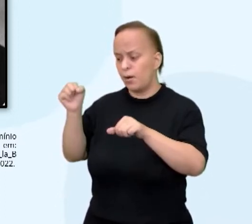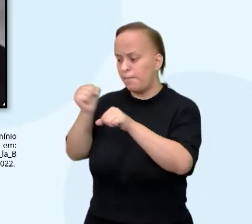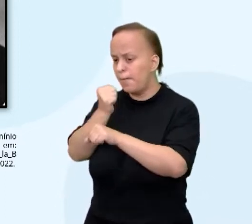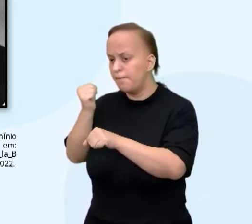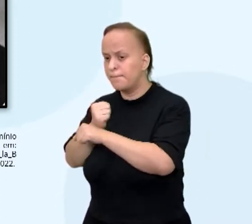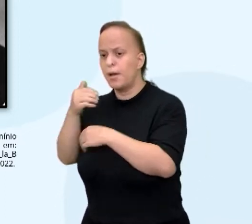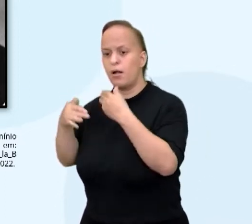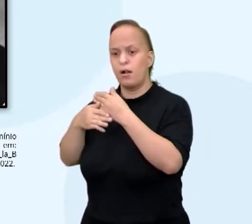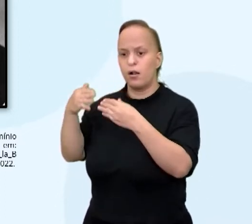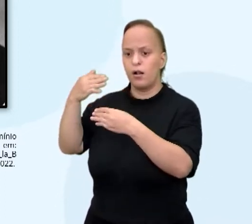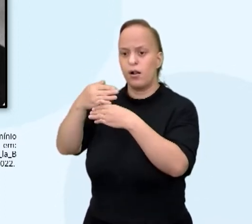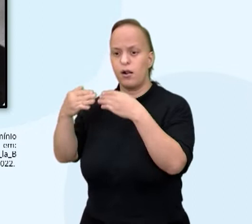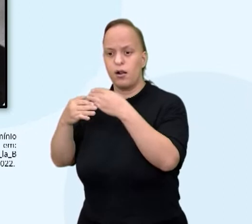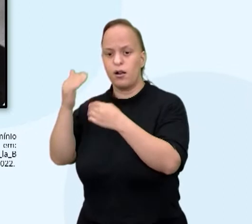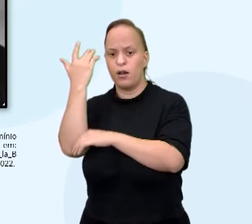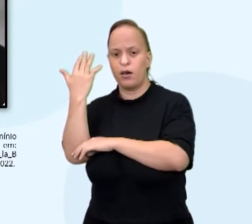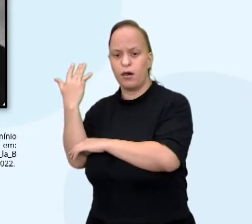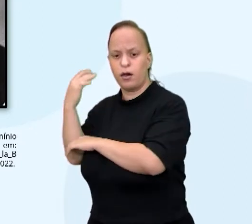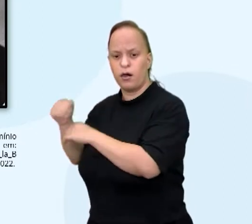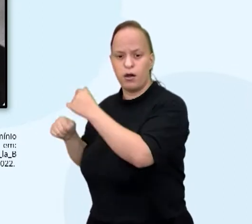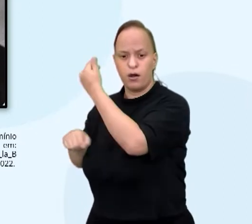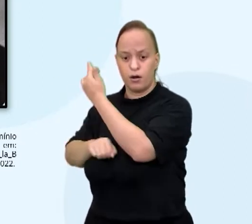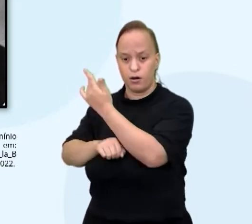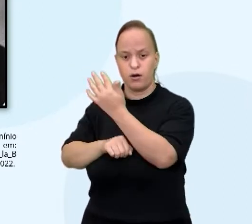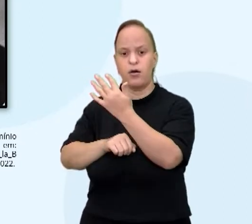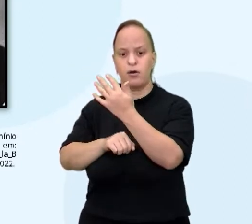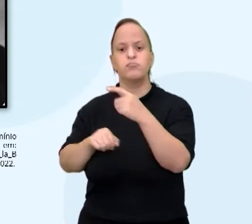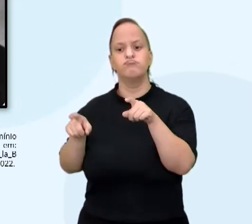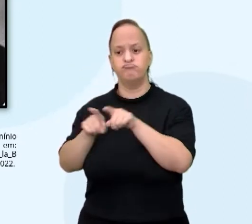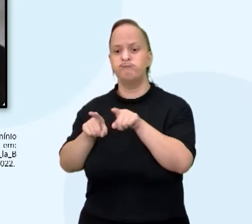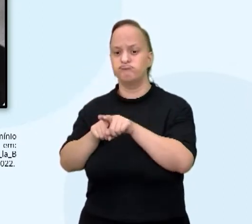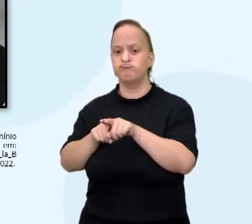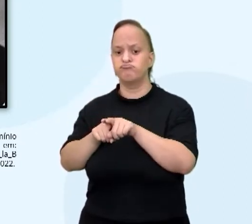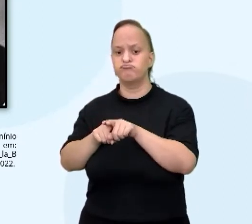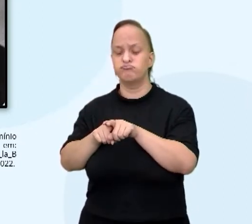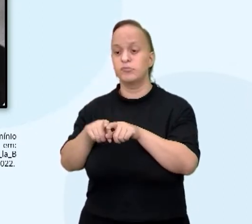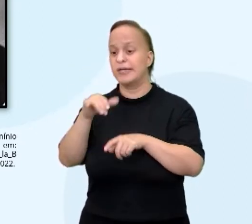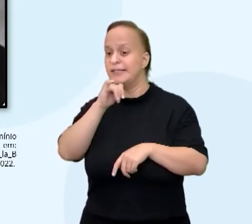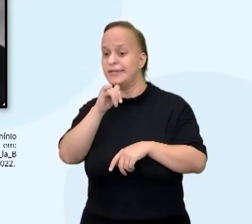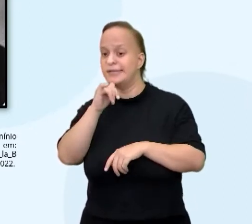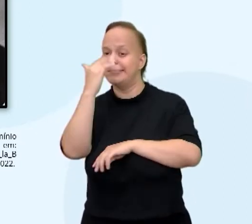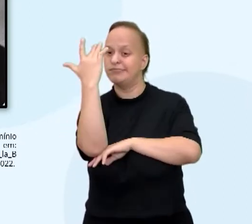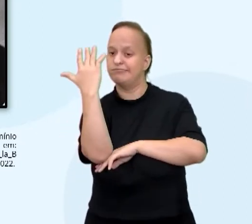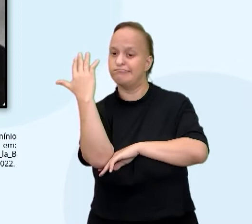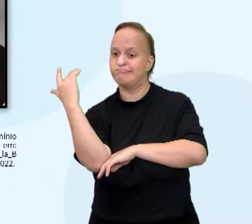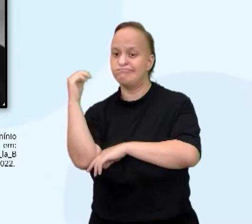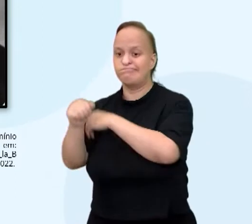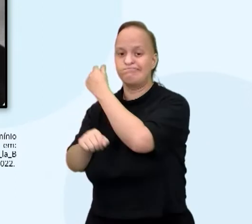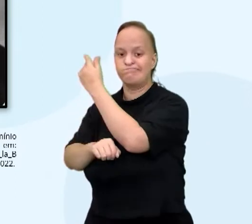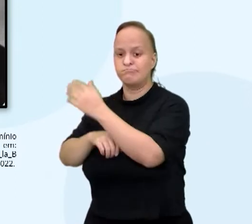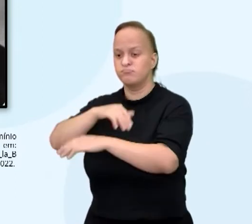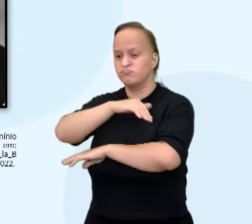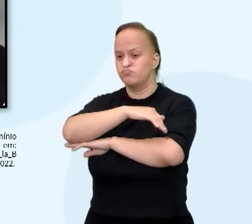obstáculos impostos pelas condições naturais em determinadas regiões, como, por exemplo, uma cordilheira